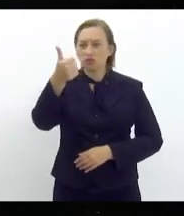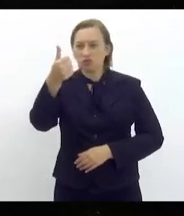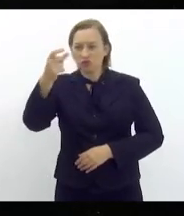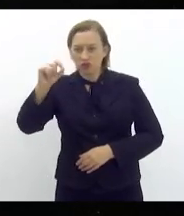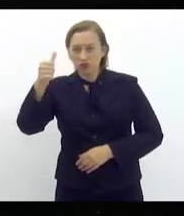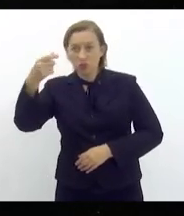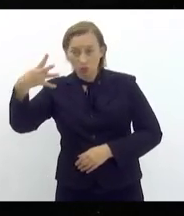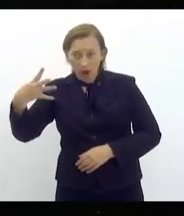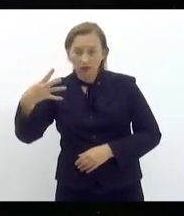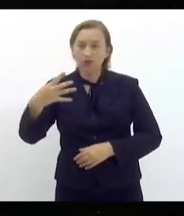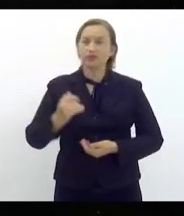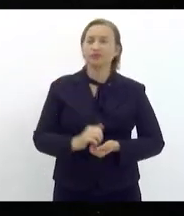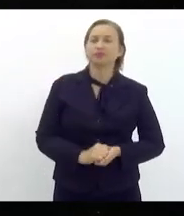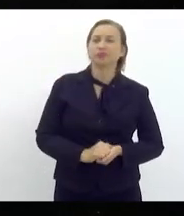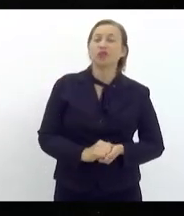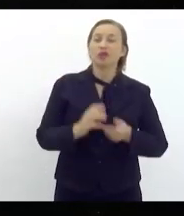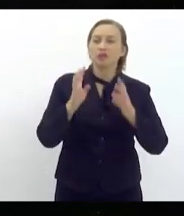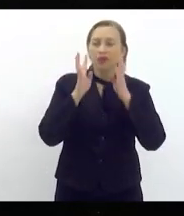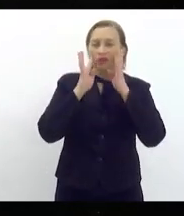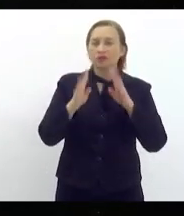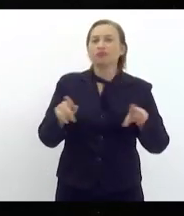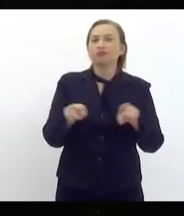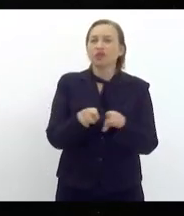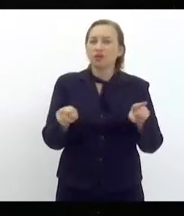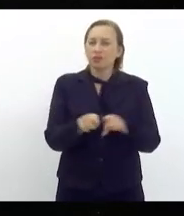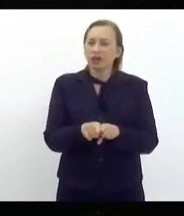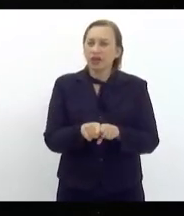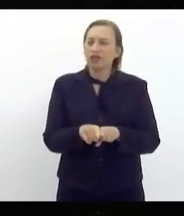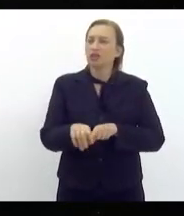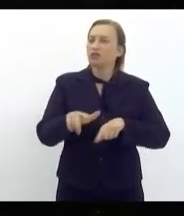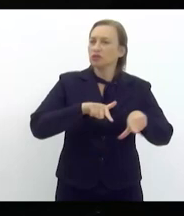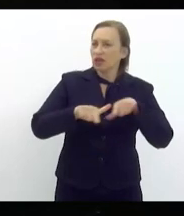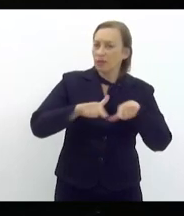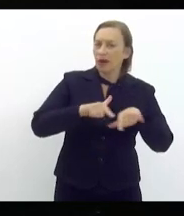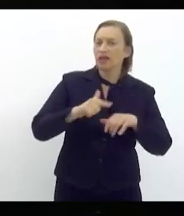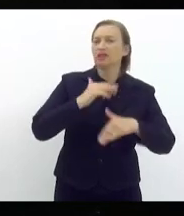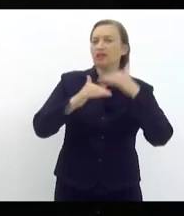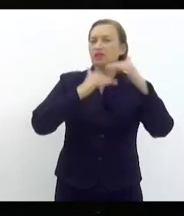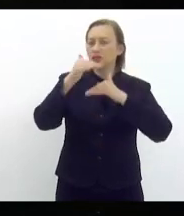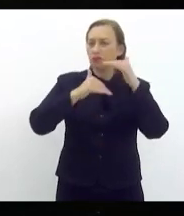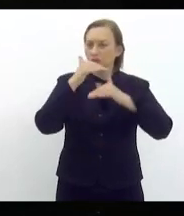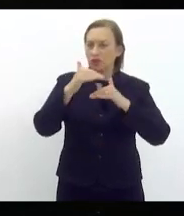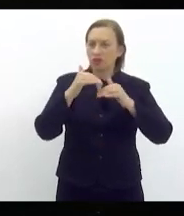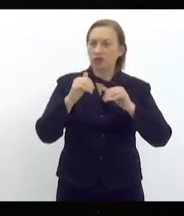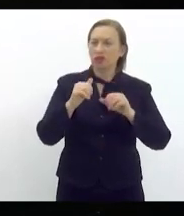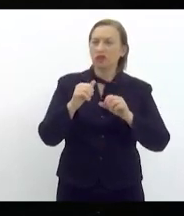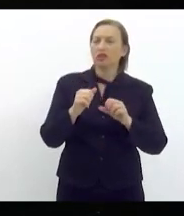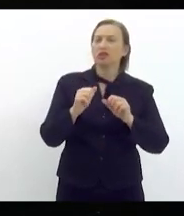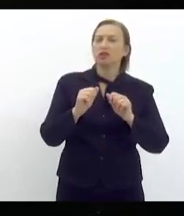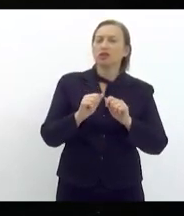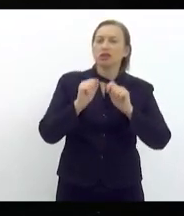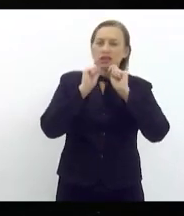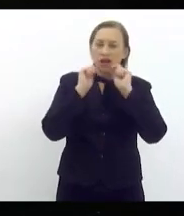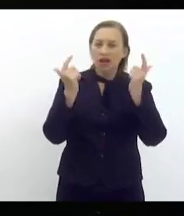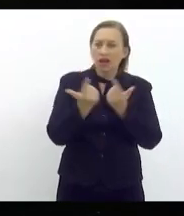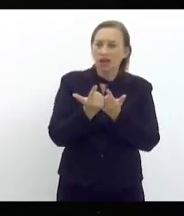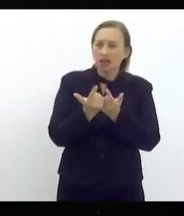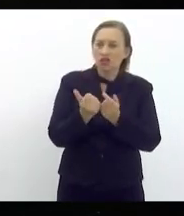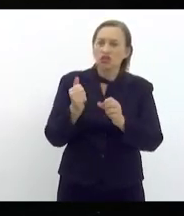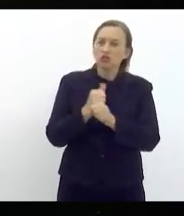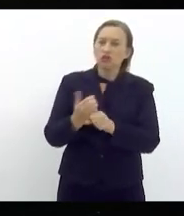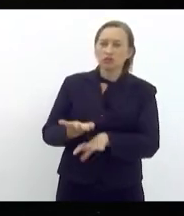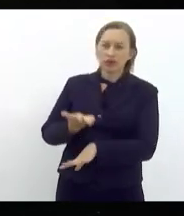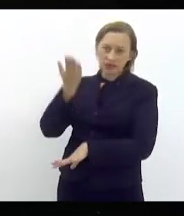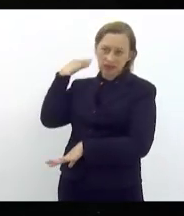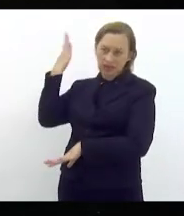A gente tem que chamar a atenção, fruto do trabalho desenvolvido no lugar de letra passada pela CPI do feminicídio.